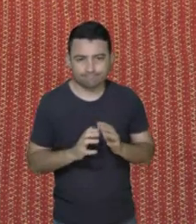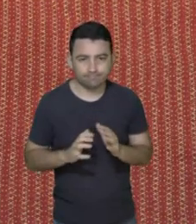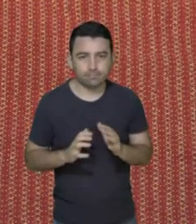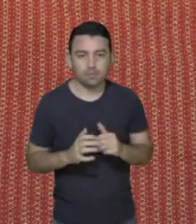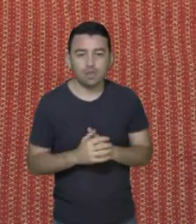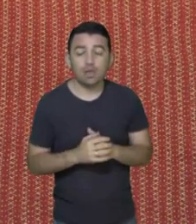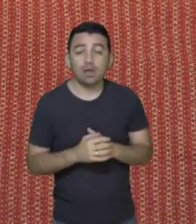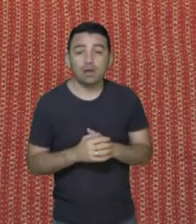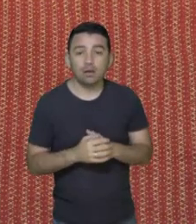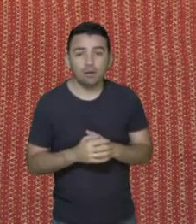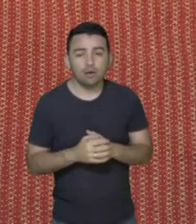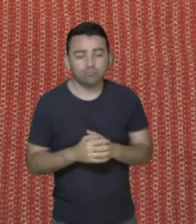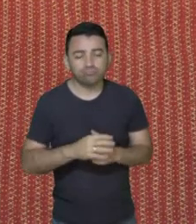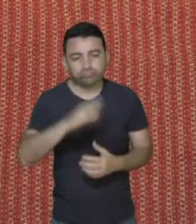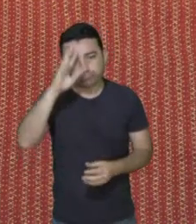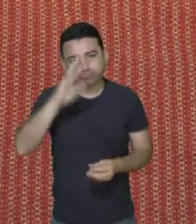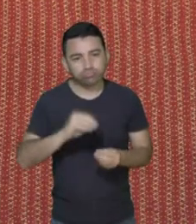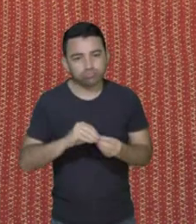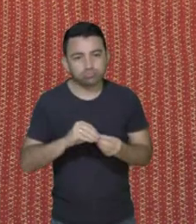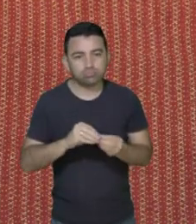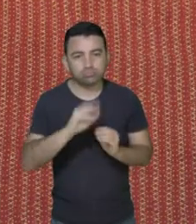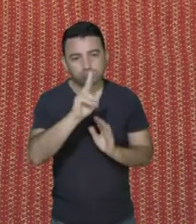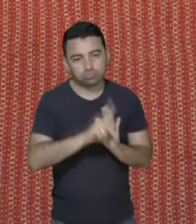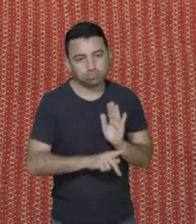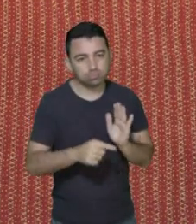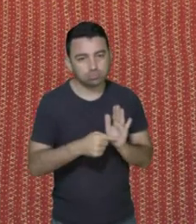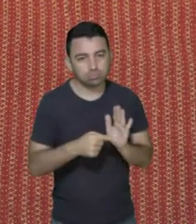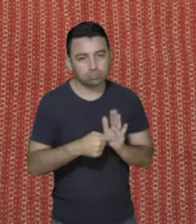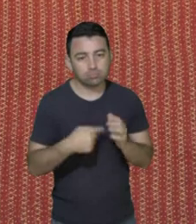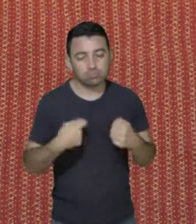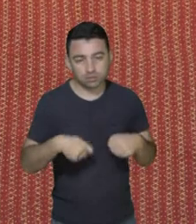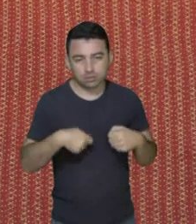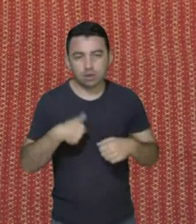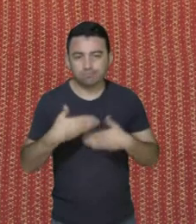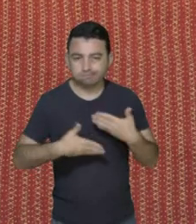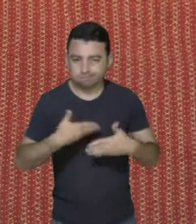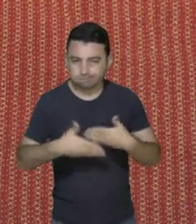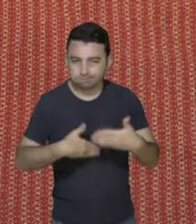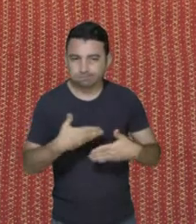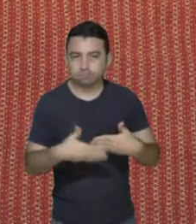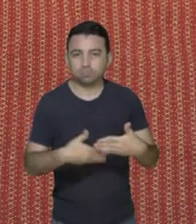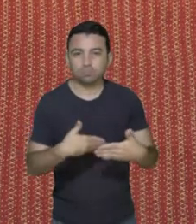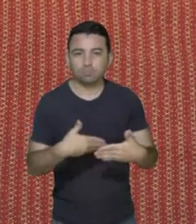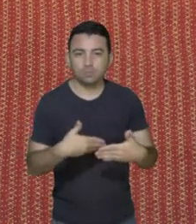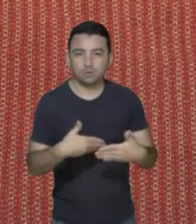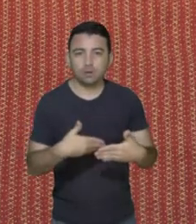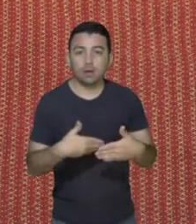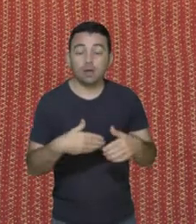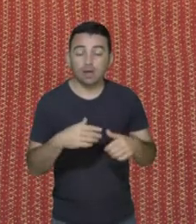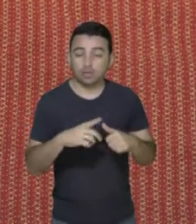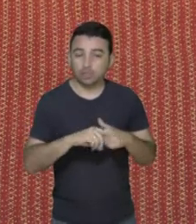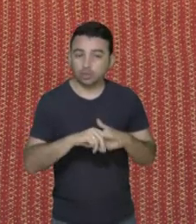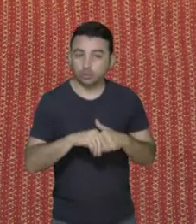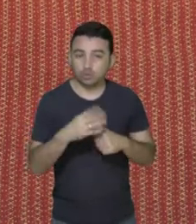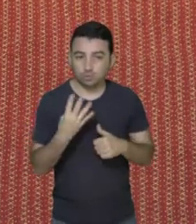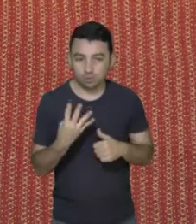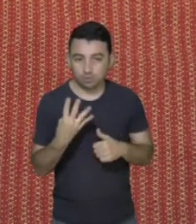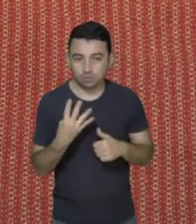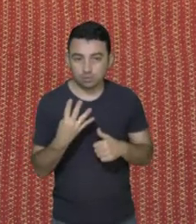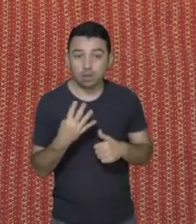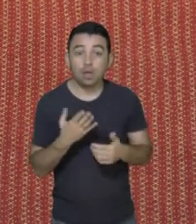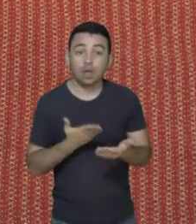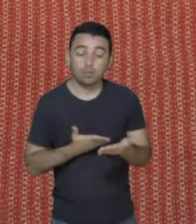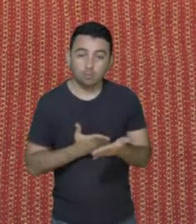chegou-se à conclusão que o projeto deveria ter regular tramitação com o artigo 4º para sua